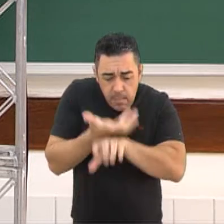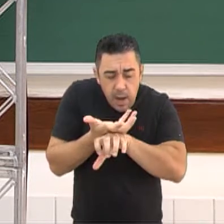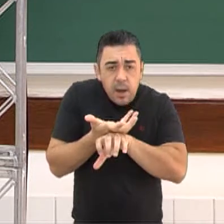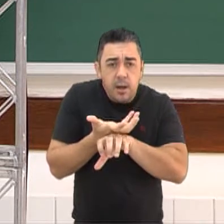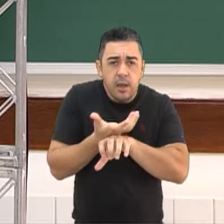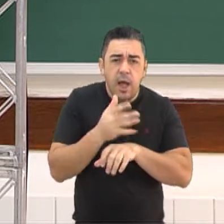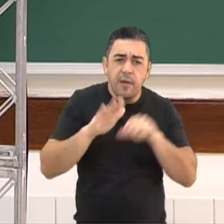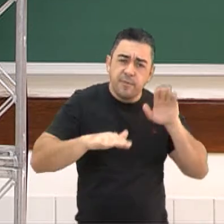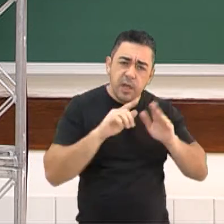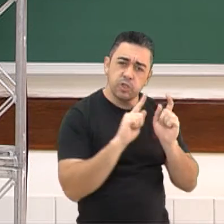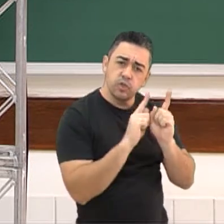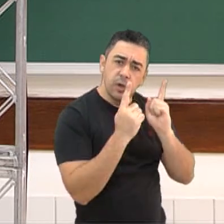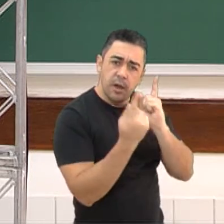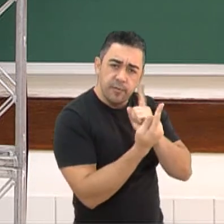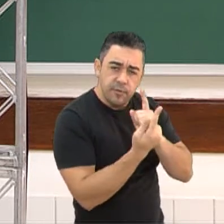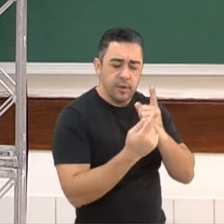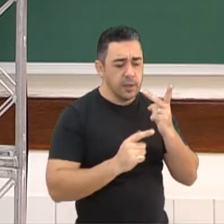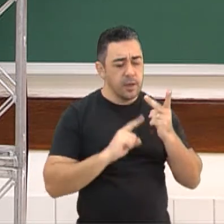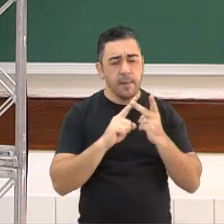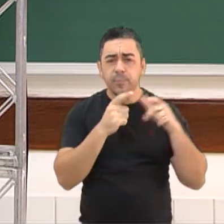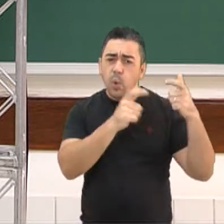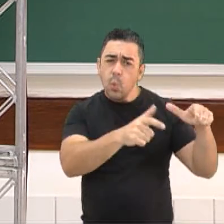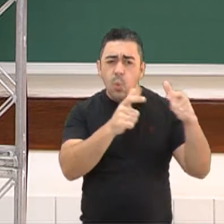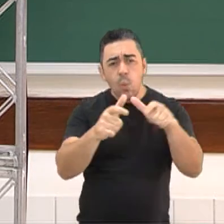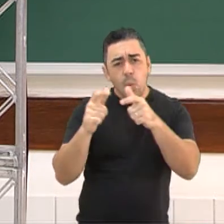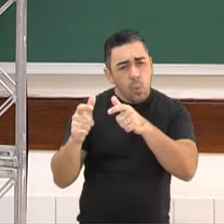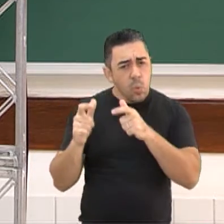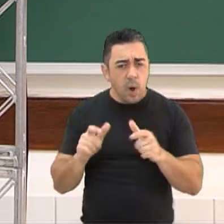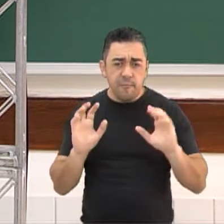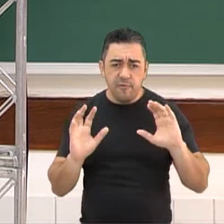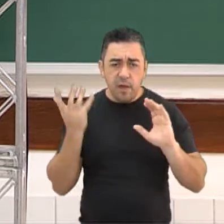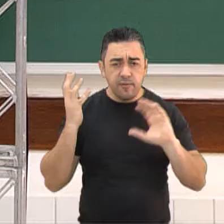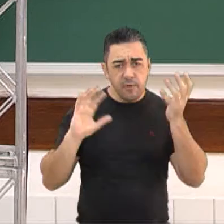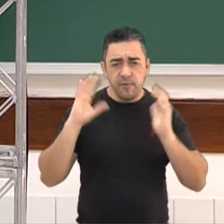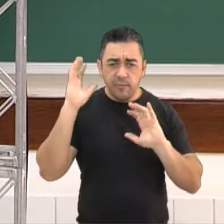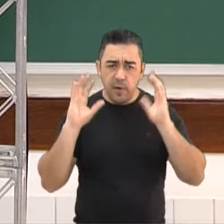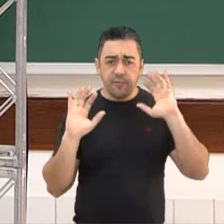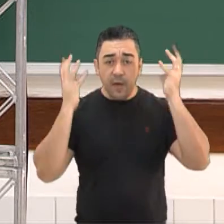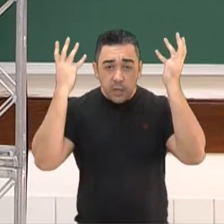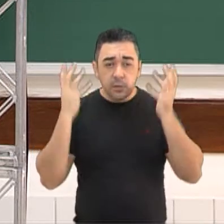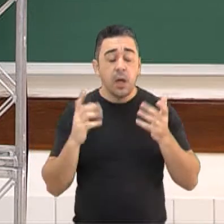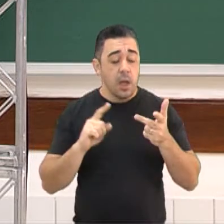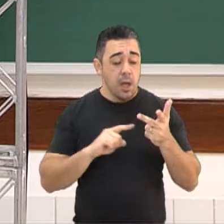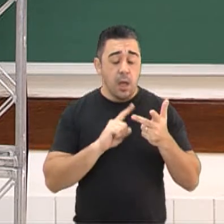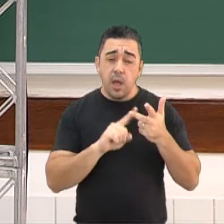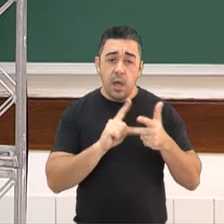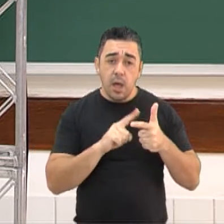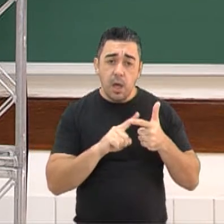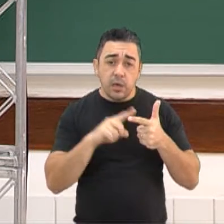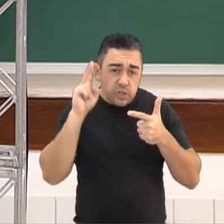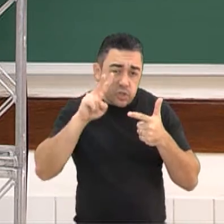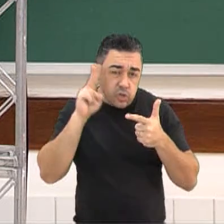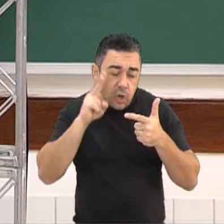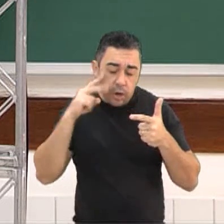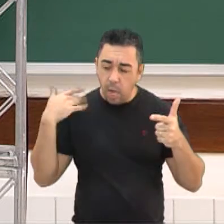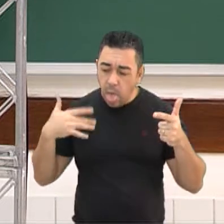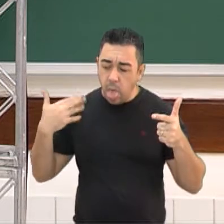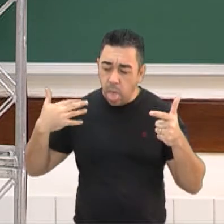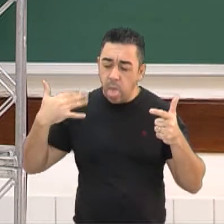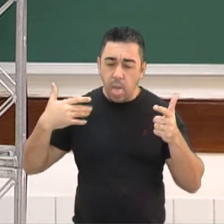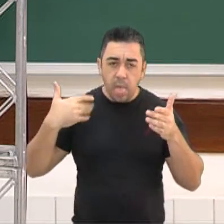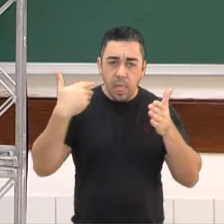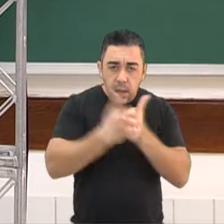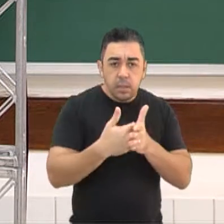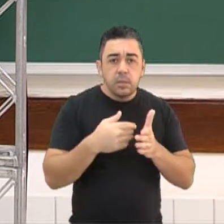abordando geografia, sobre os lugares onde acontecem as festas, os rituais. Em outra aula, história, e às vezes tudo